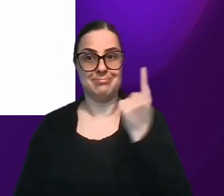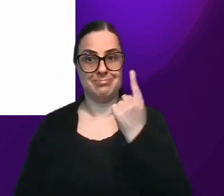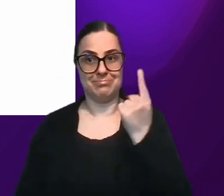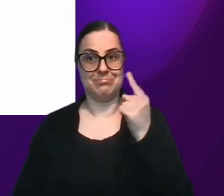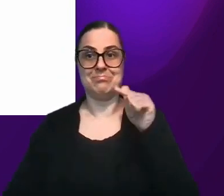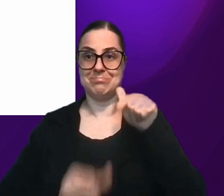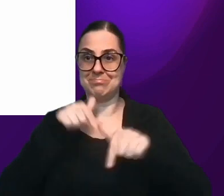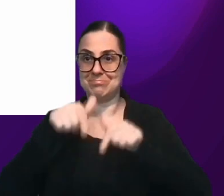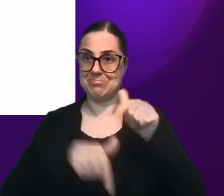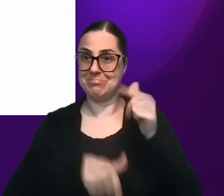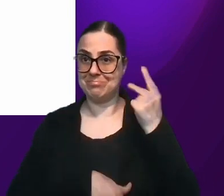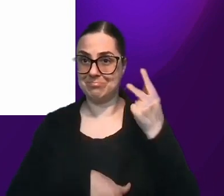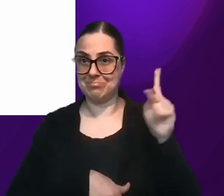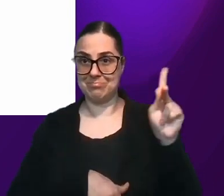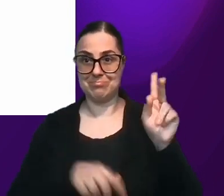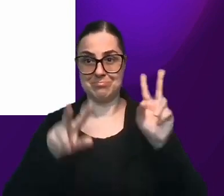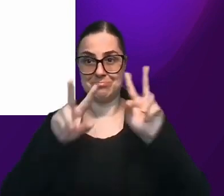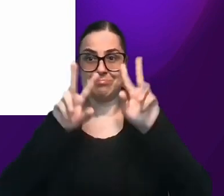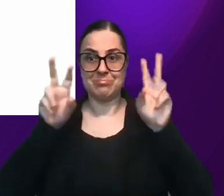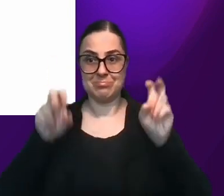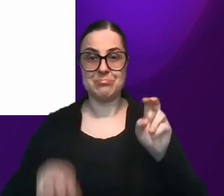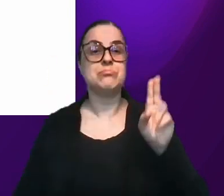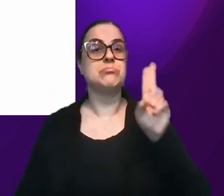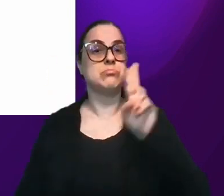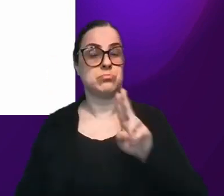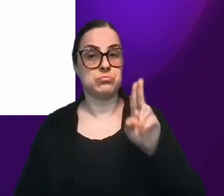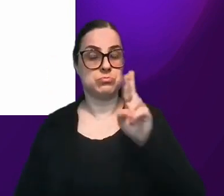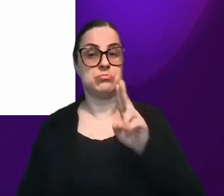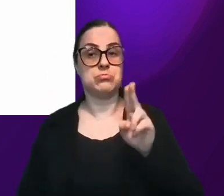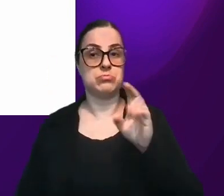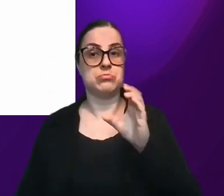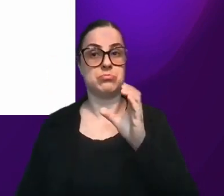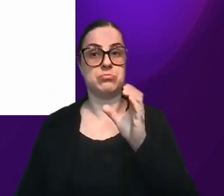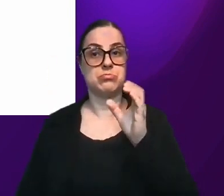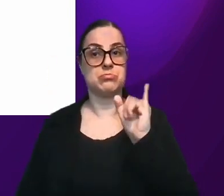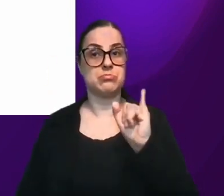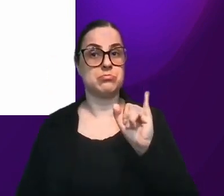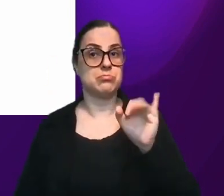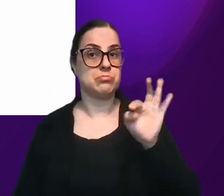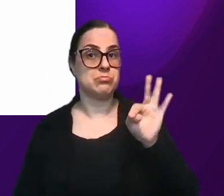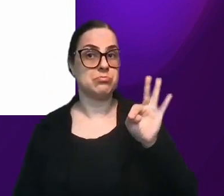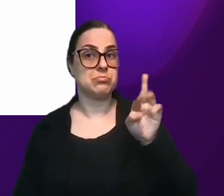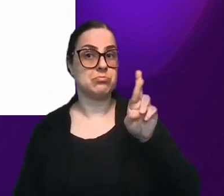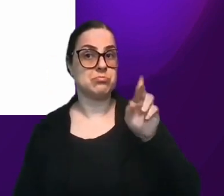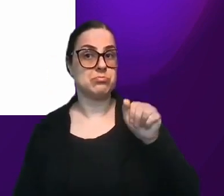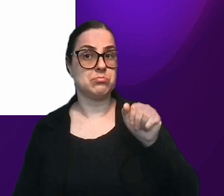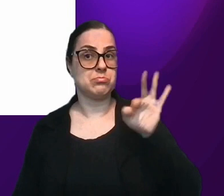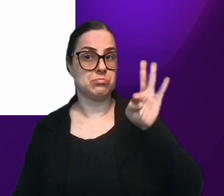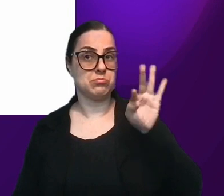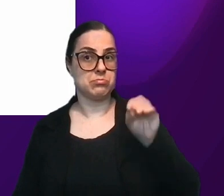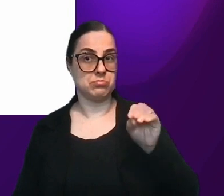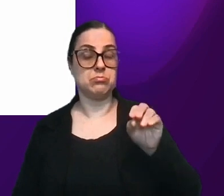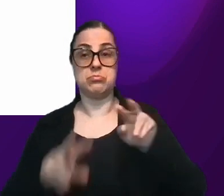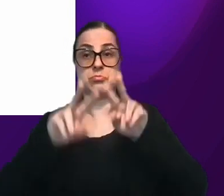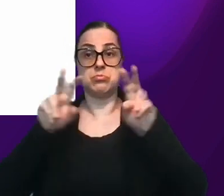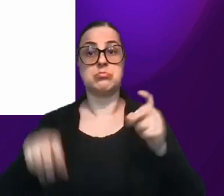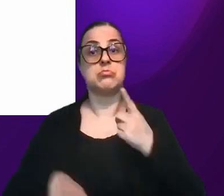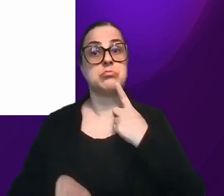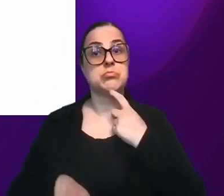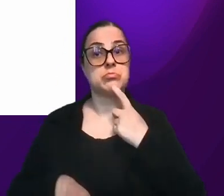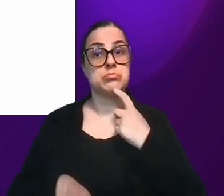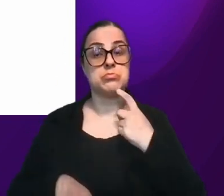trabalho em relação à utilização do citrato como anticoagulação. Até então, nós tínhamos basicamente heparina não